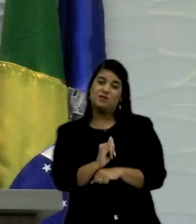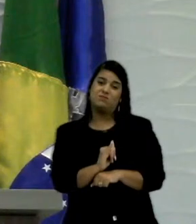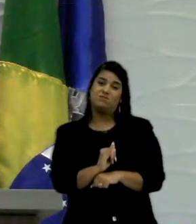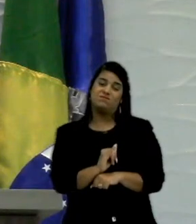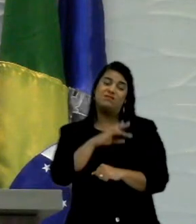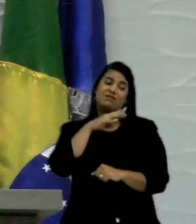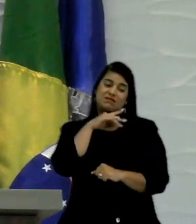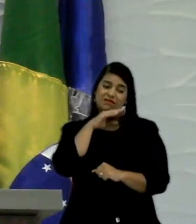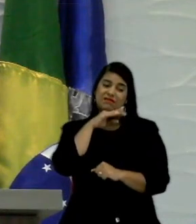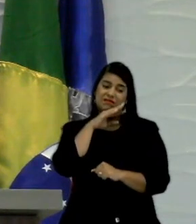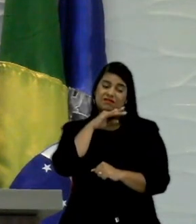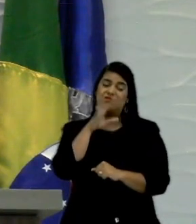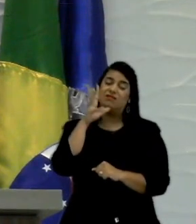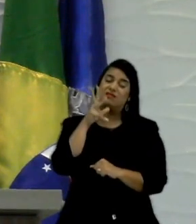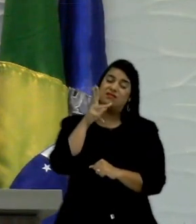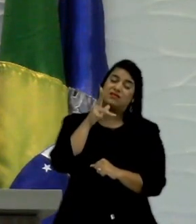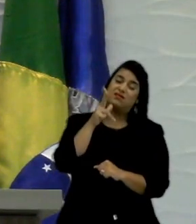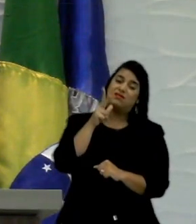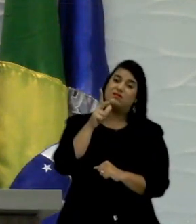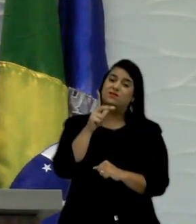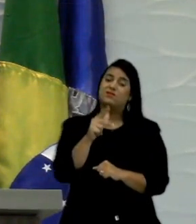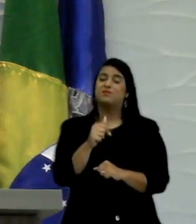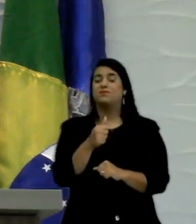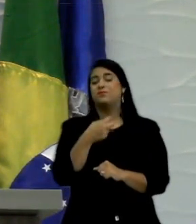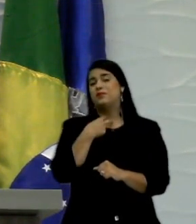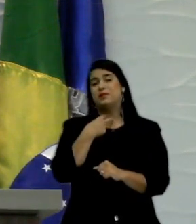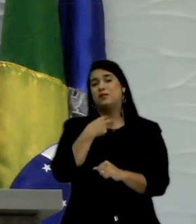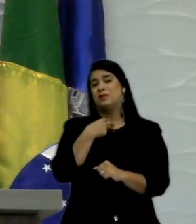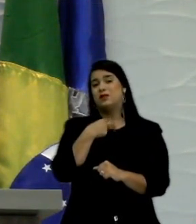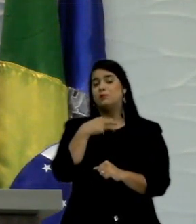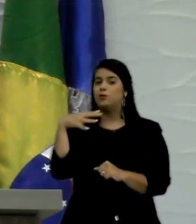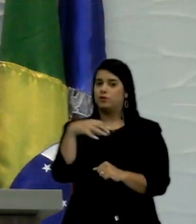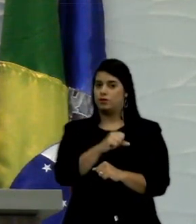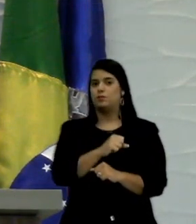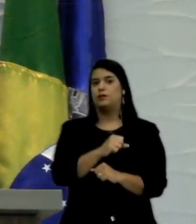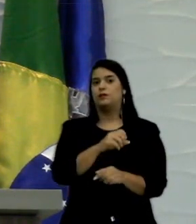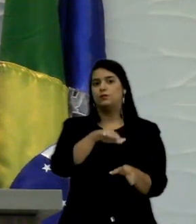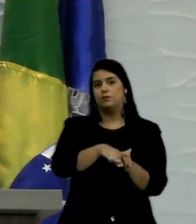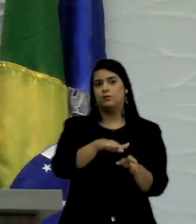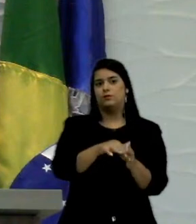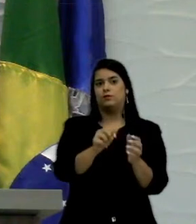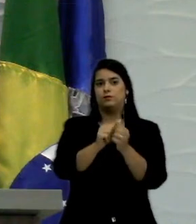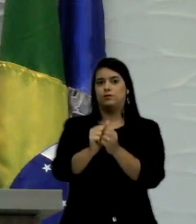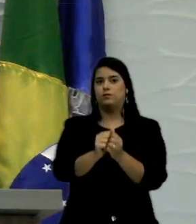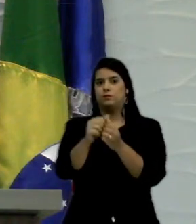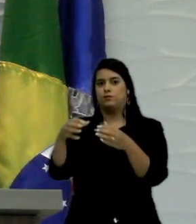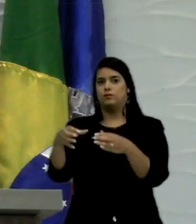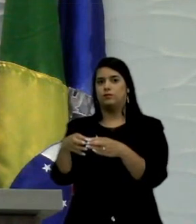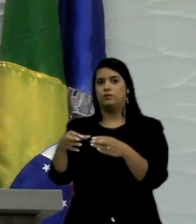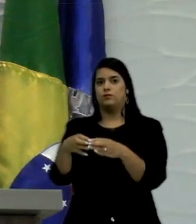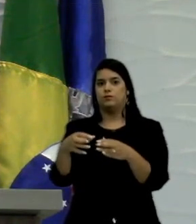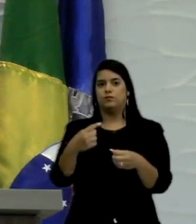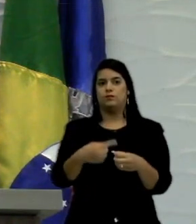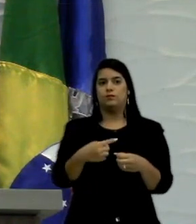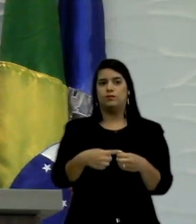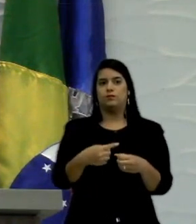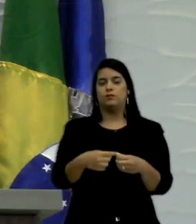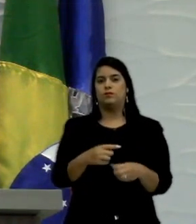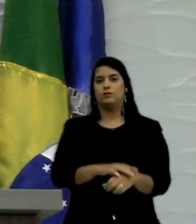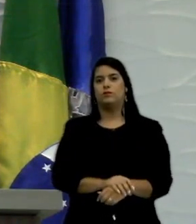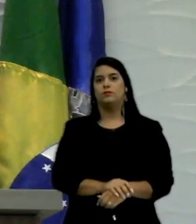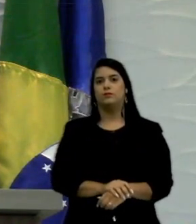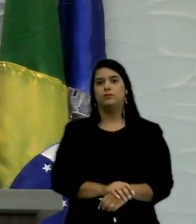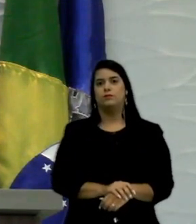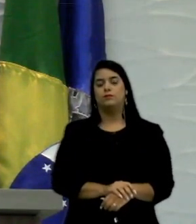dando inconsistência e infelizmente não foi possível o Conselho, junto com as associações do nosso município, fazer a